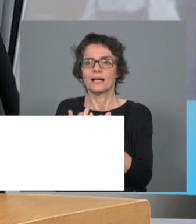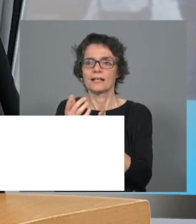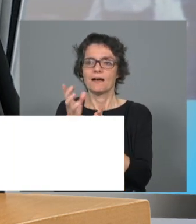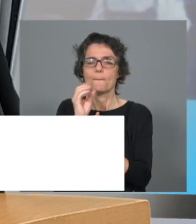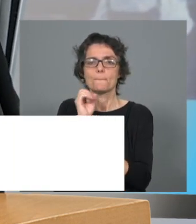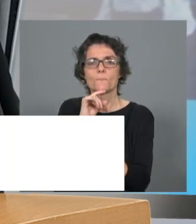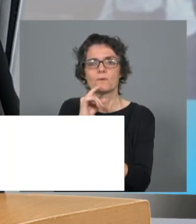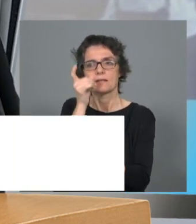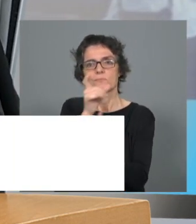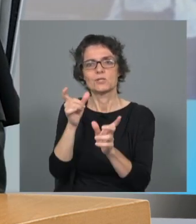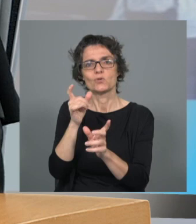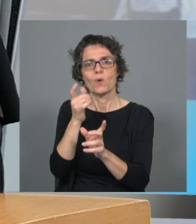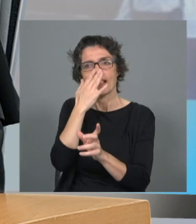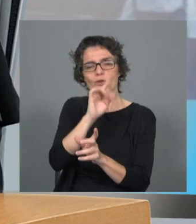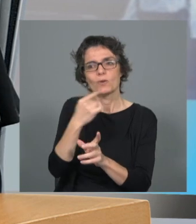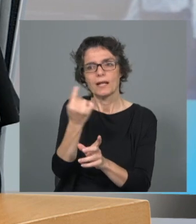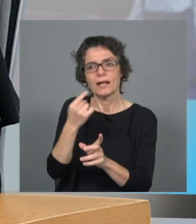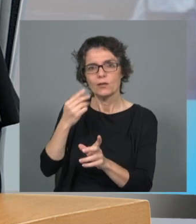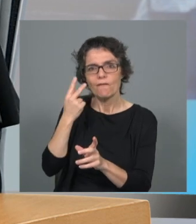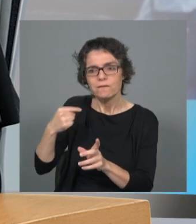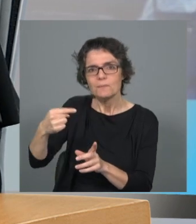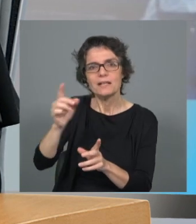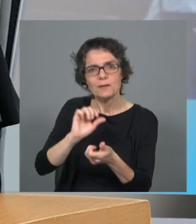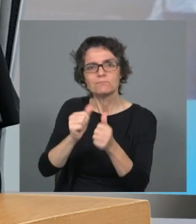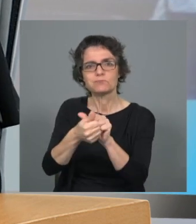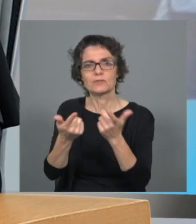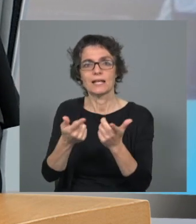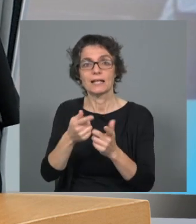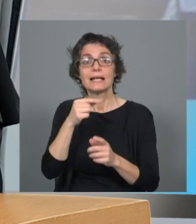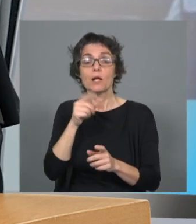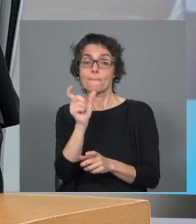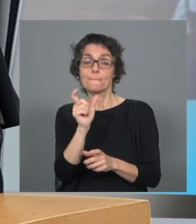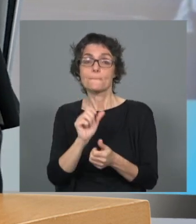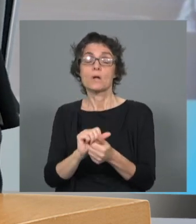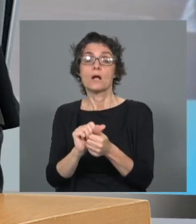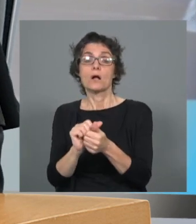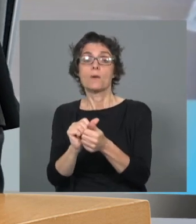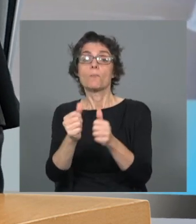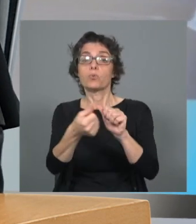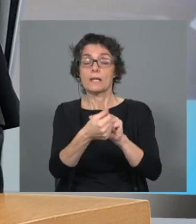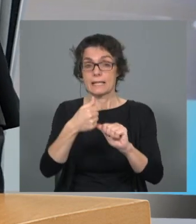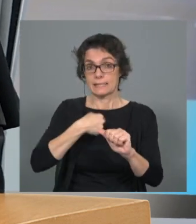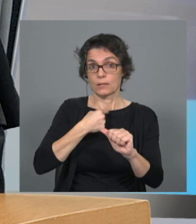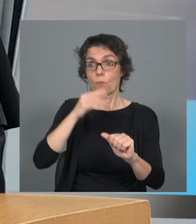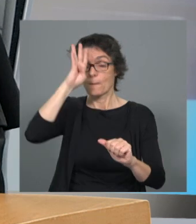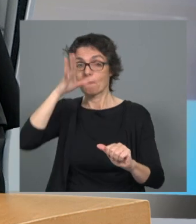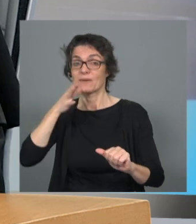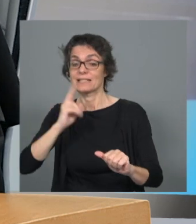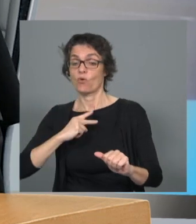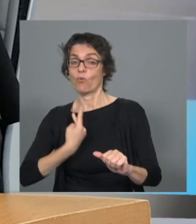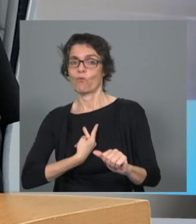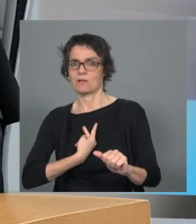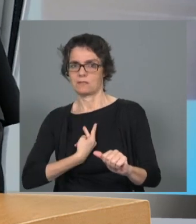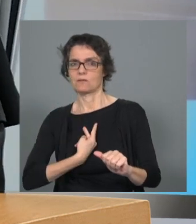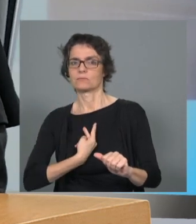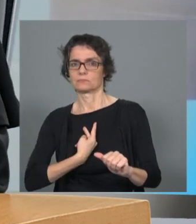vida. Eu utilizo a palavra mudança, mas o Papa utilizou esta expressão conversão, integrar. E depois